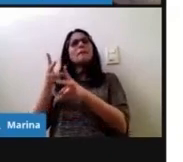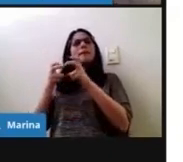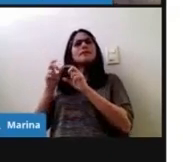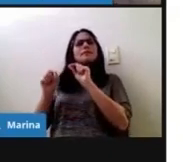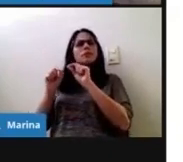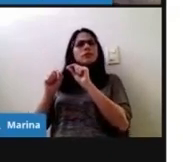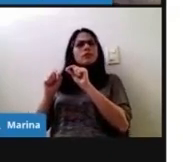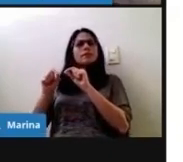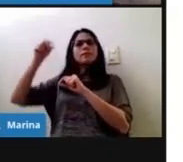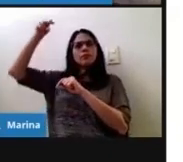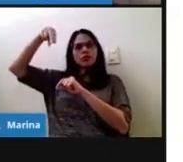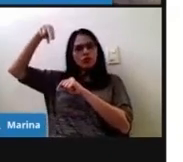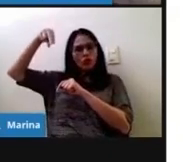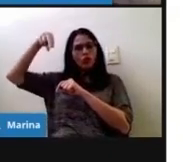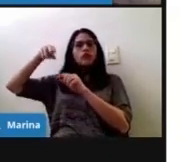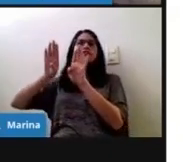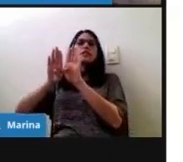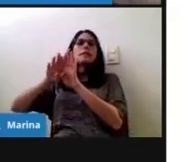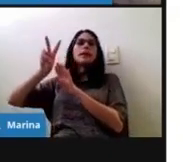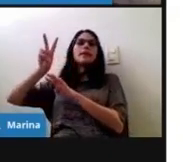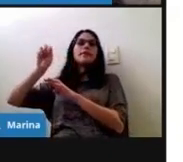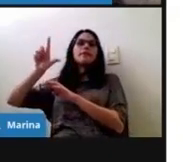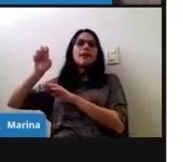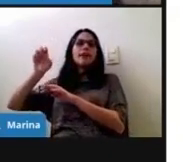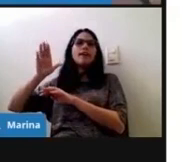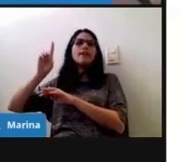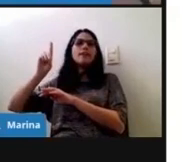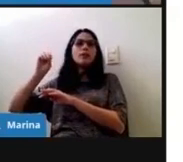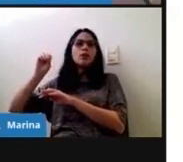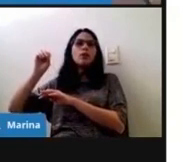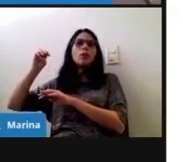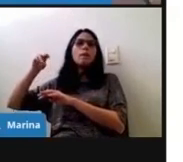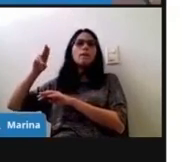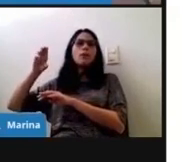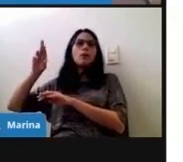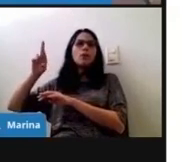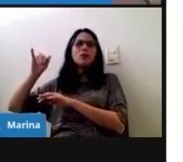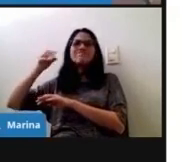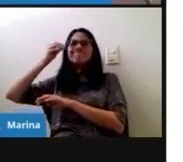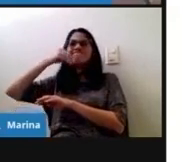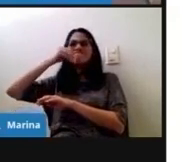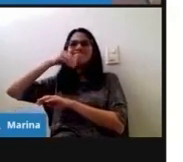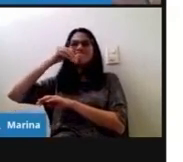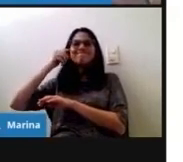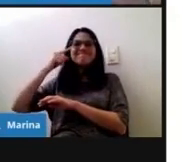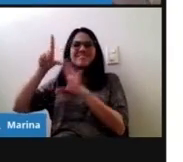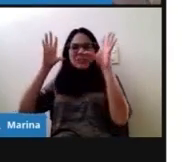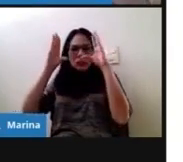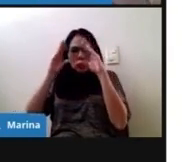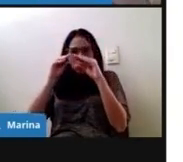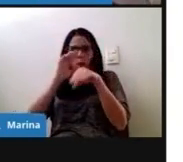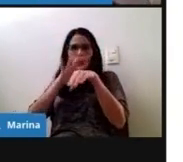uma fragilidade bastante importante de infraestrutura de saúde. O mapa, nas cores mais